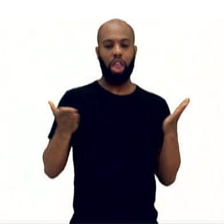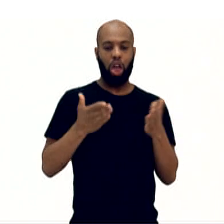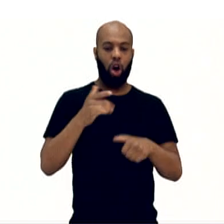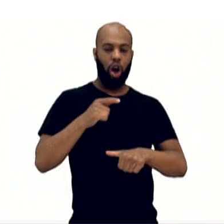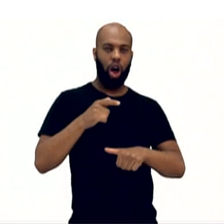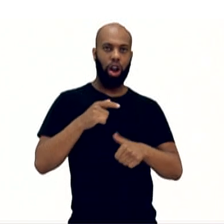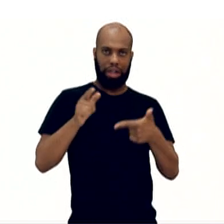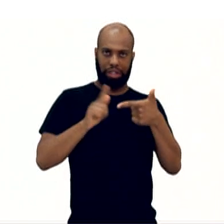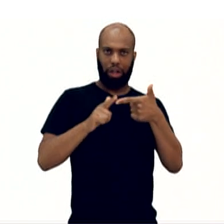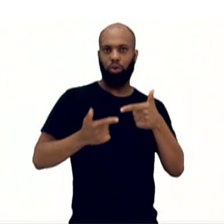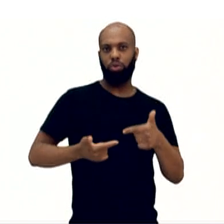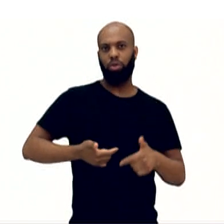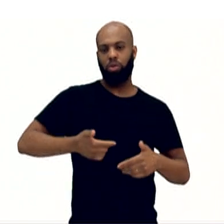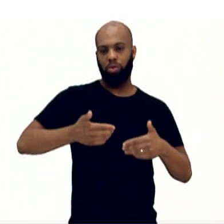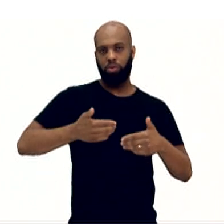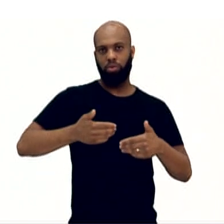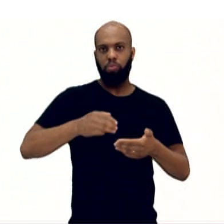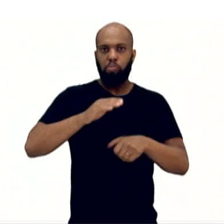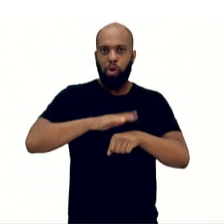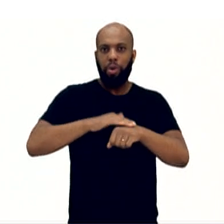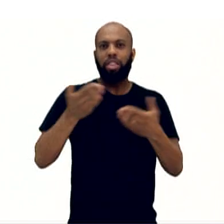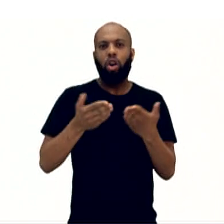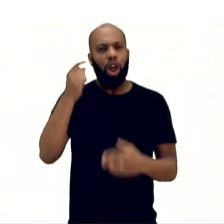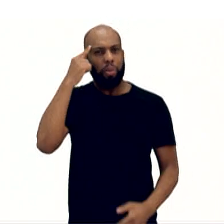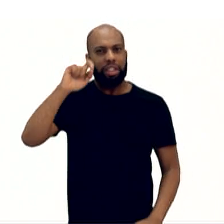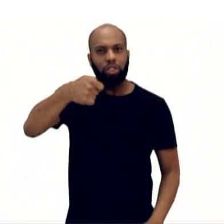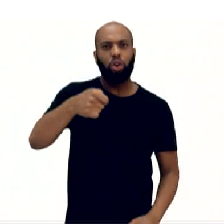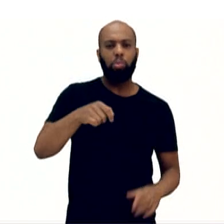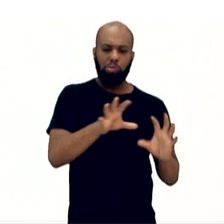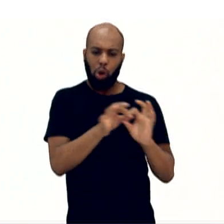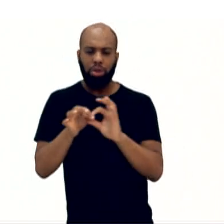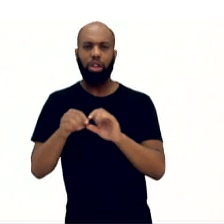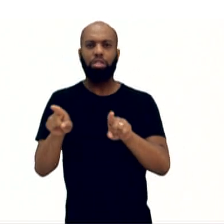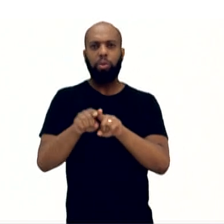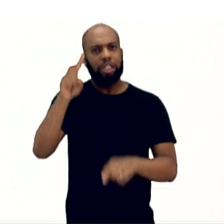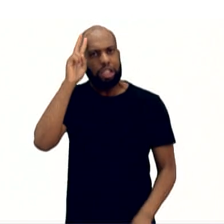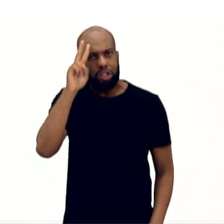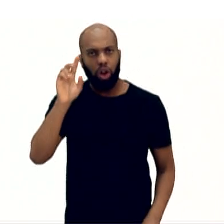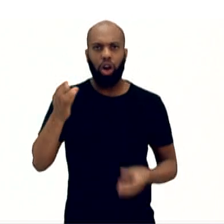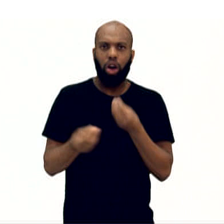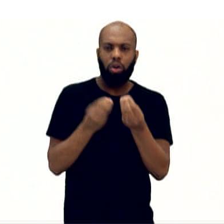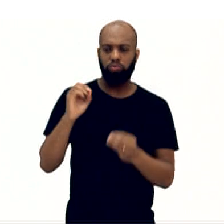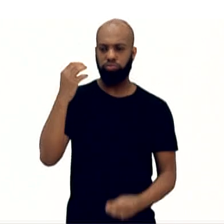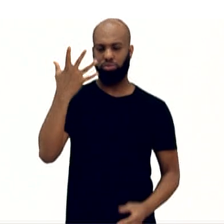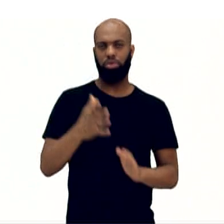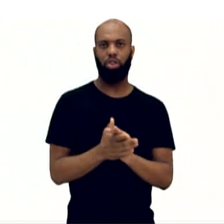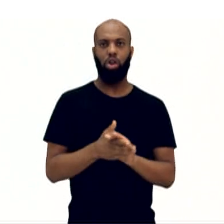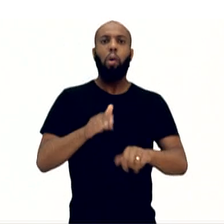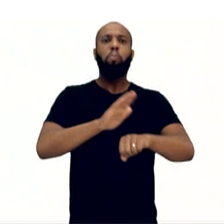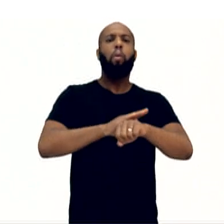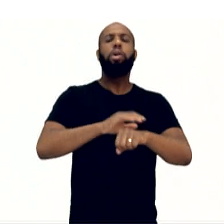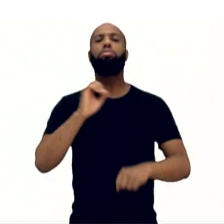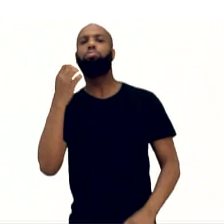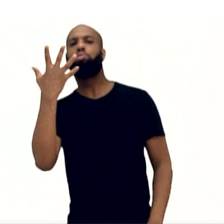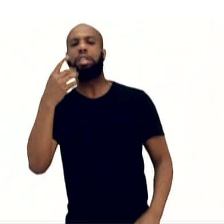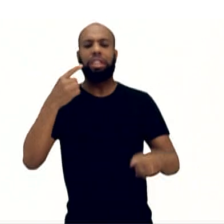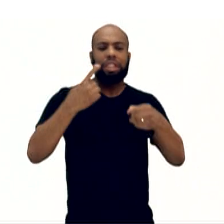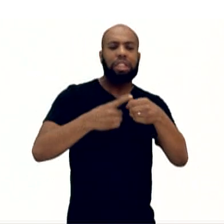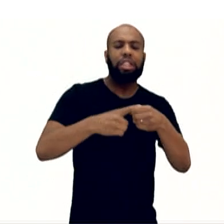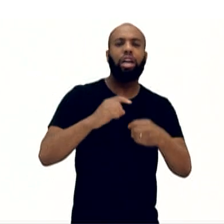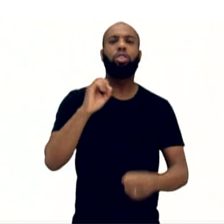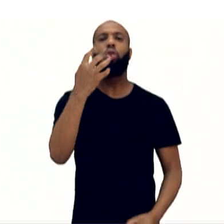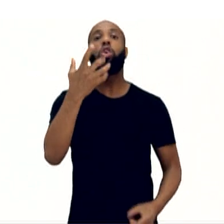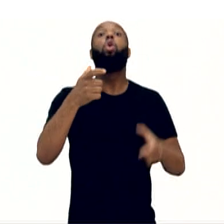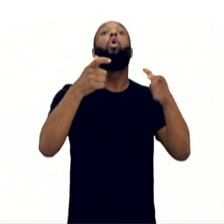momento aqui do conceito de urbanização e desse histórico, como ele aconteceu. Quando e onde surgiram as primeiras cidades,